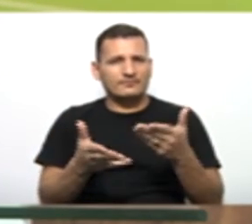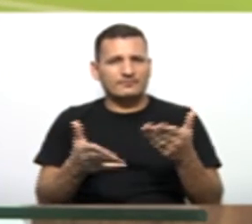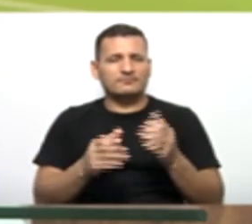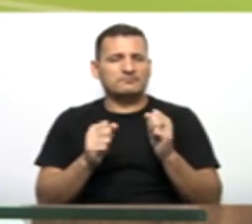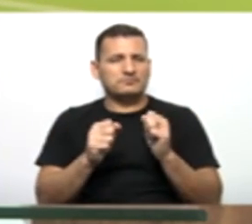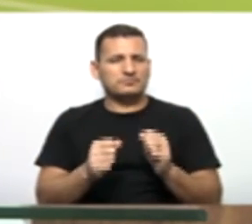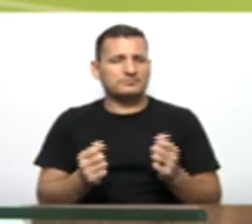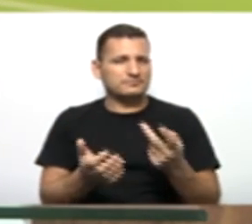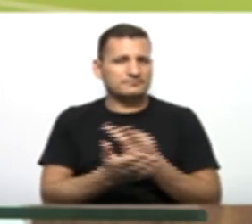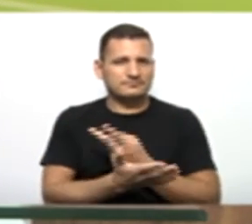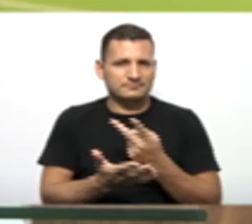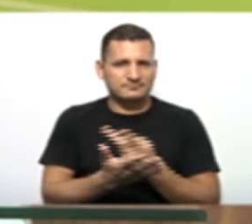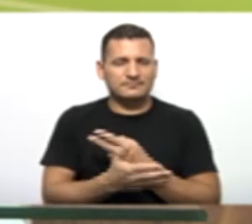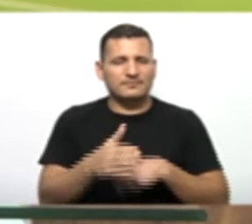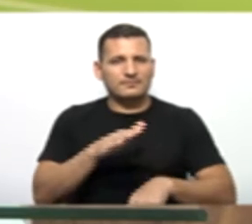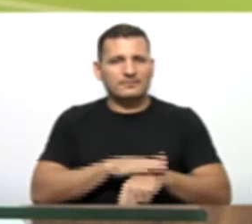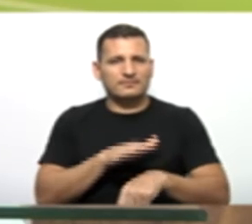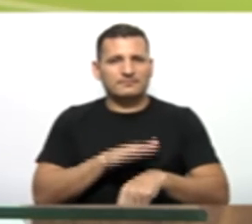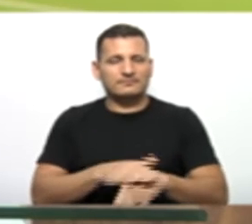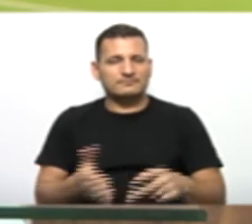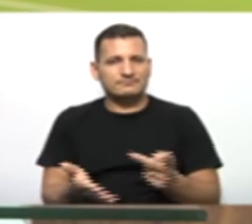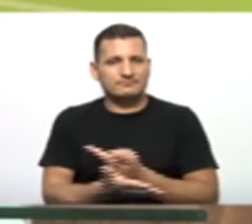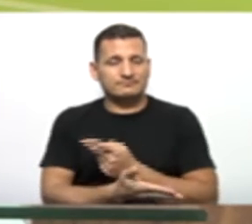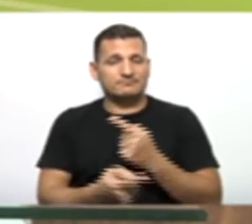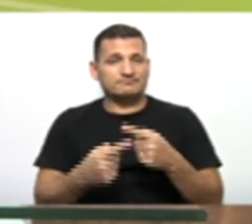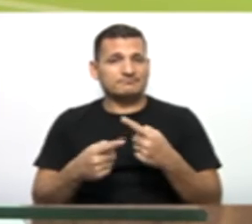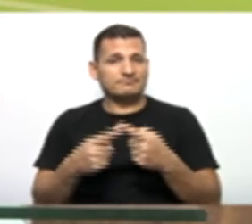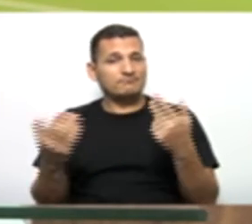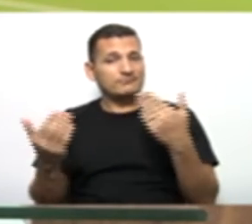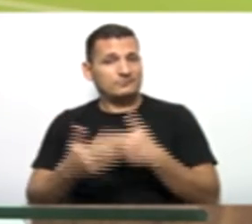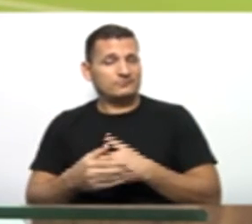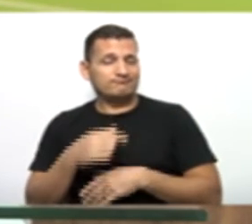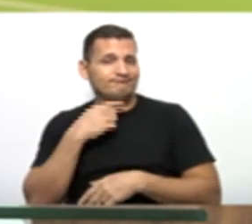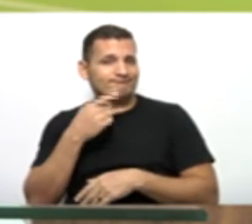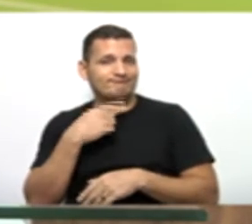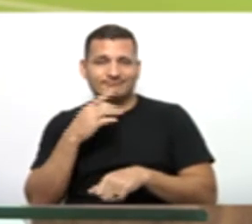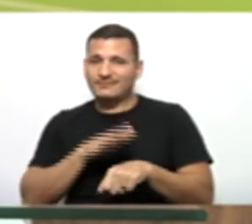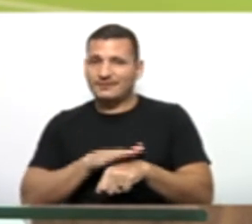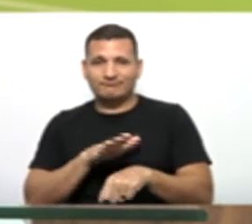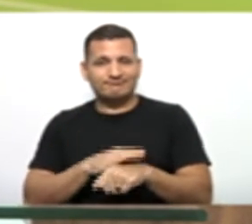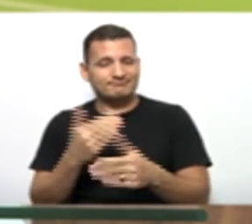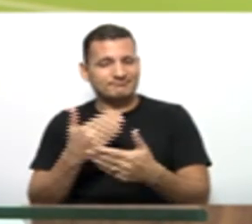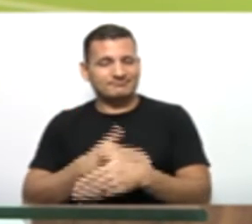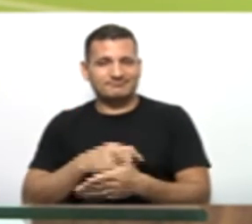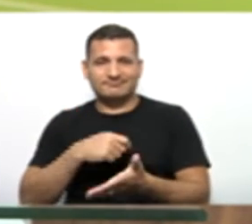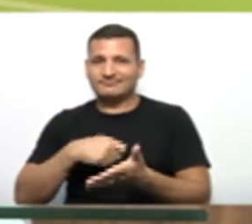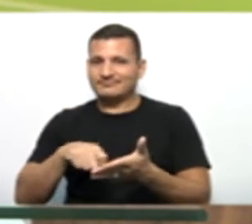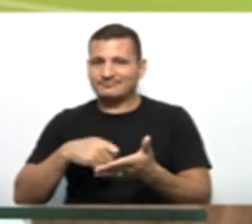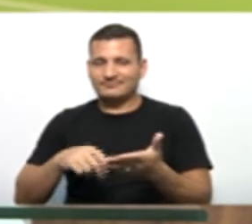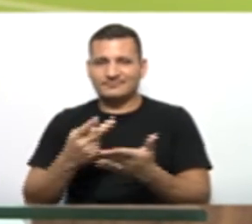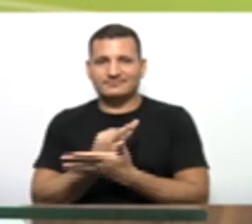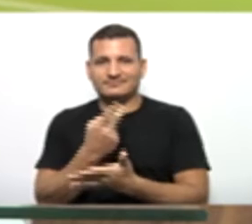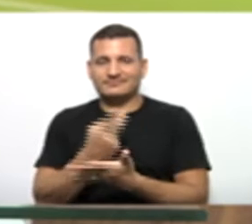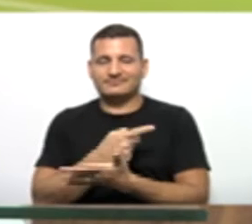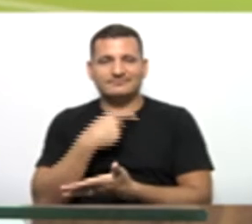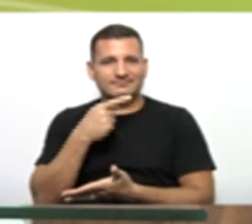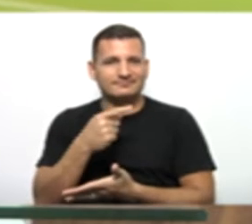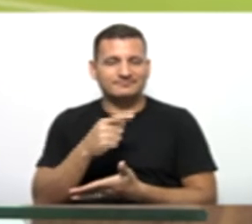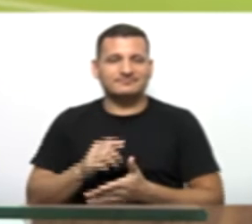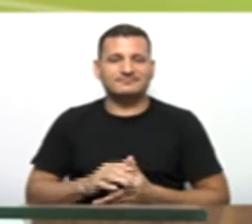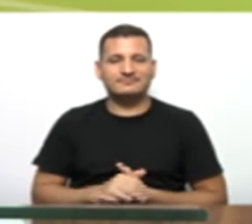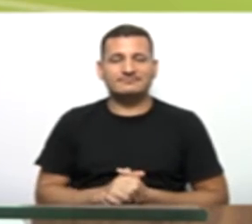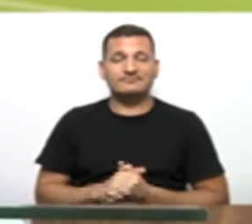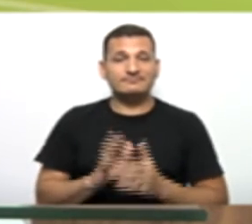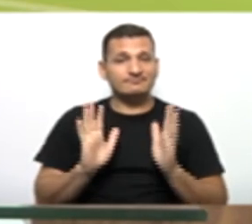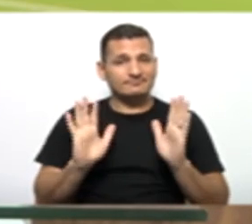dúvida é este momento, porque na hora da prova, aí infelizmente não vai ser possível. É muito